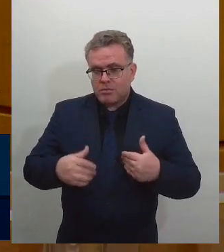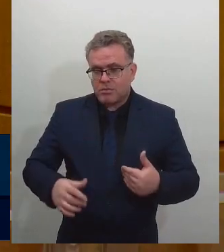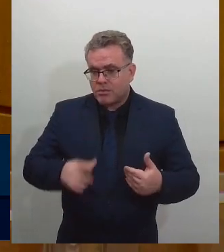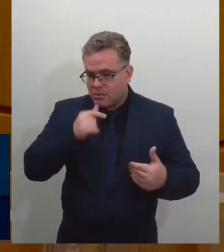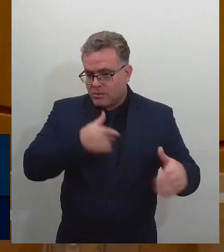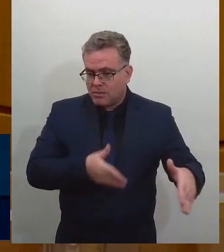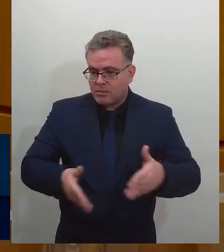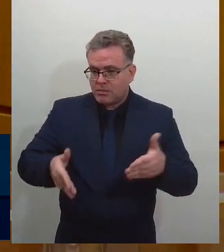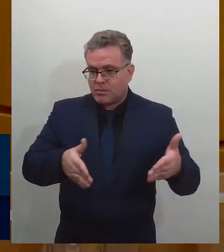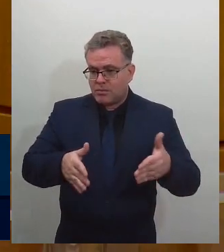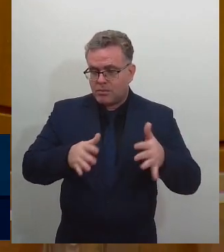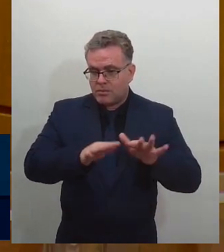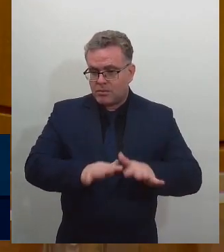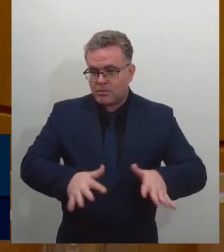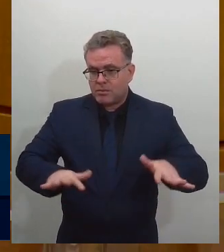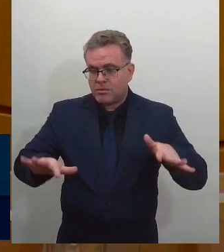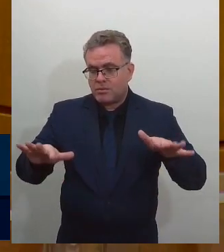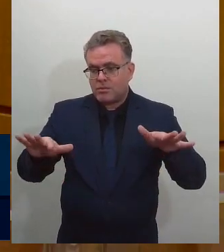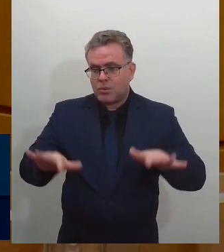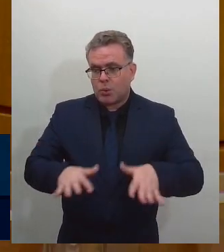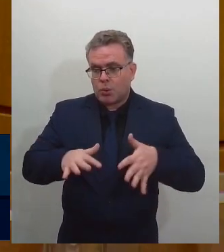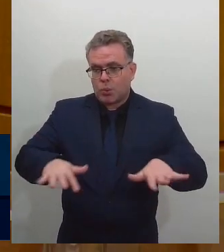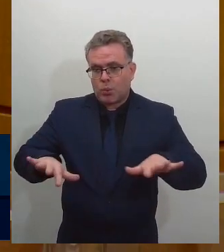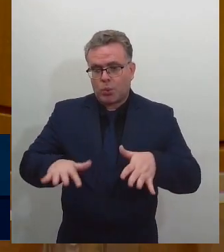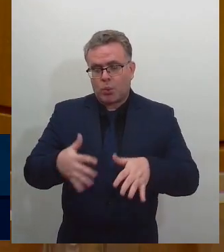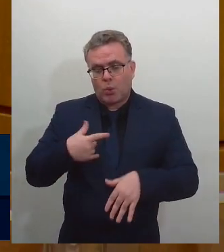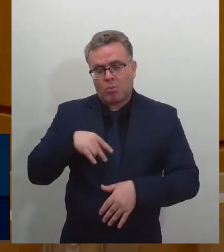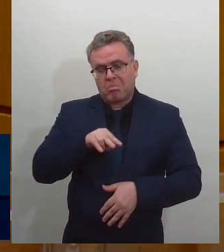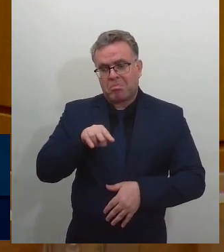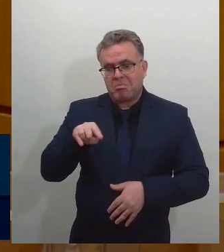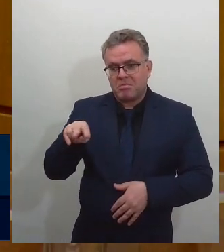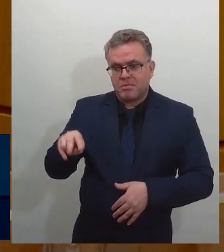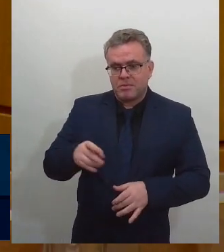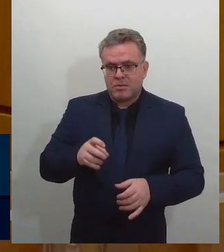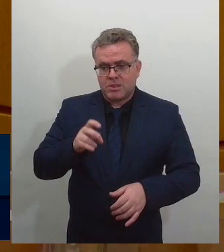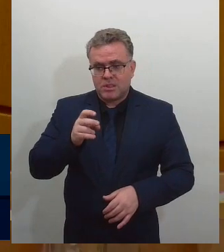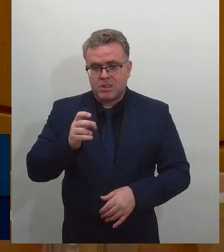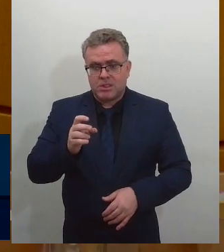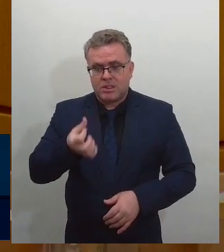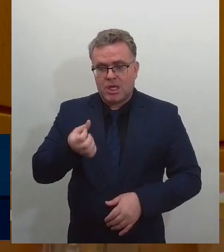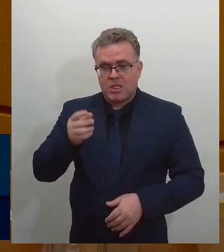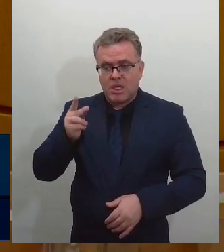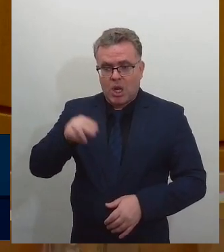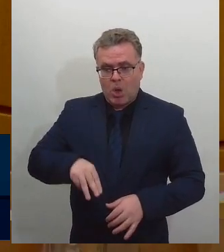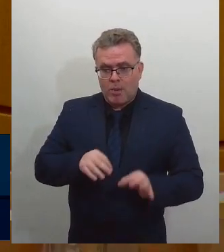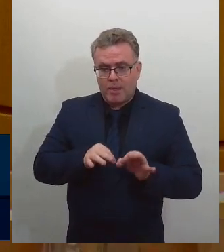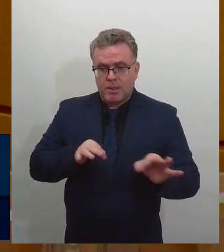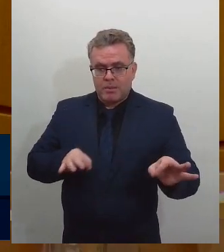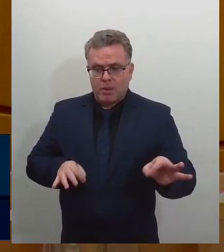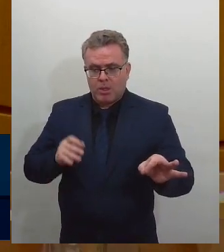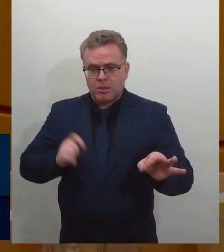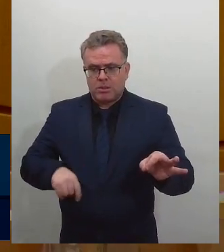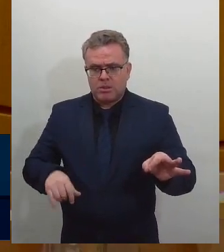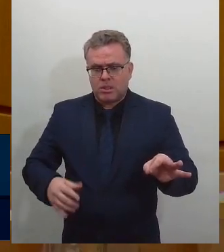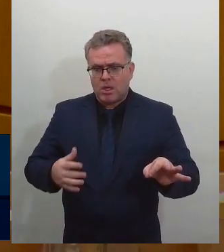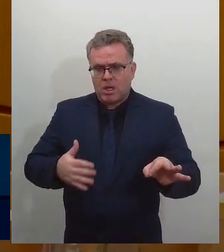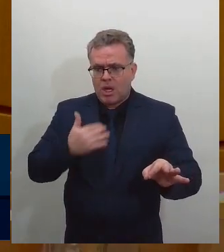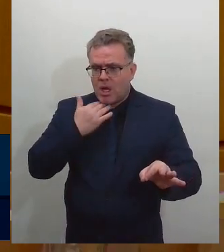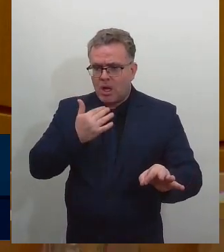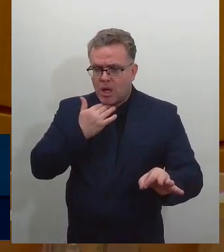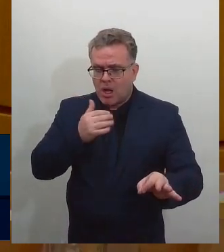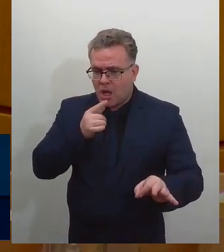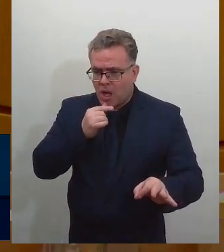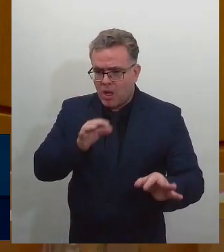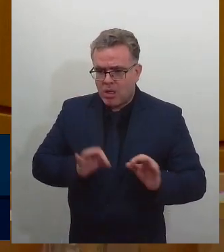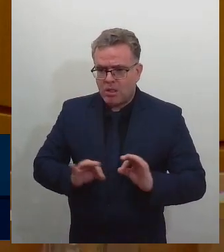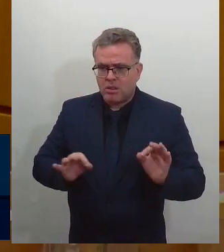lá em abundância, e o cidadão está a 6 quilômetros de Imposto, Gararu, Porto da Folha, passando sede. Não é possível, não é